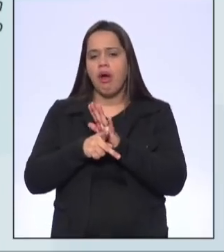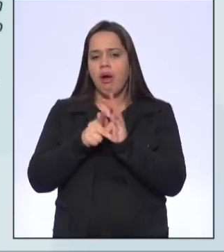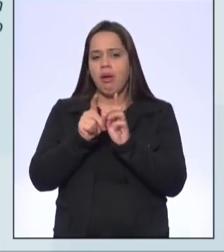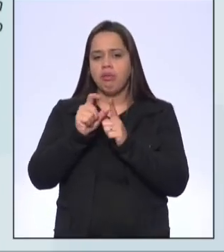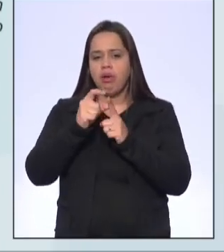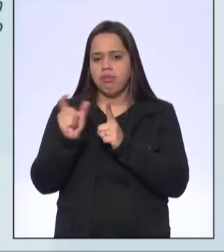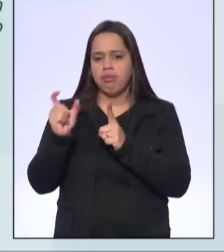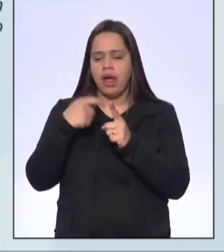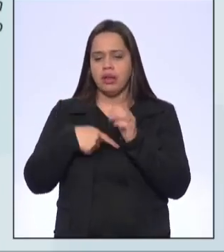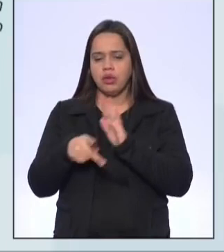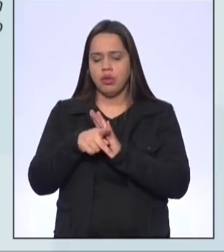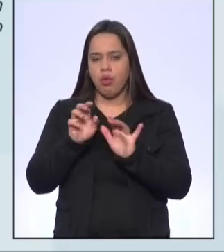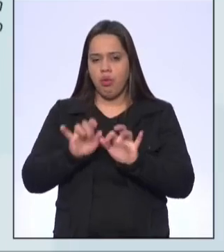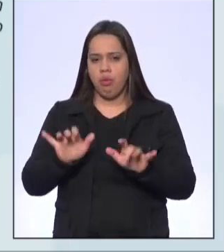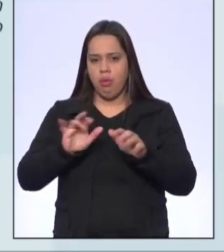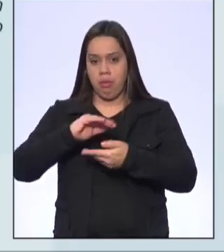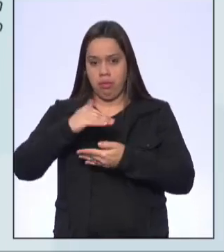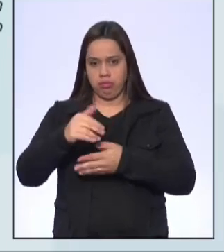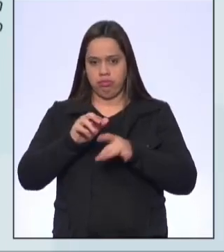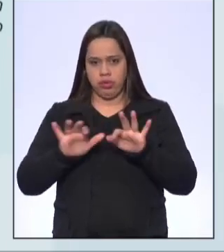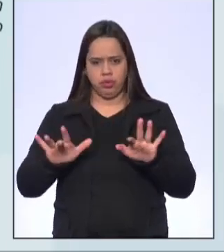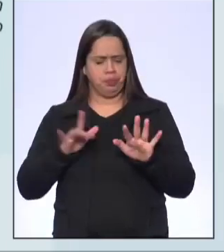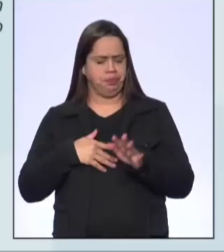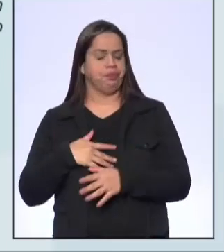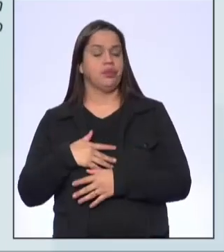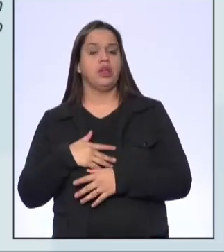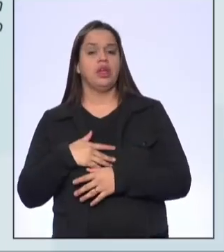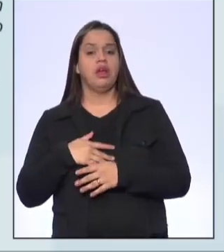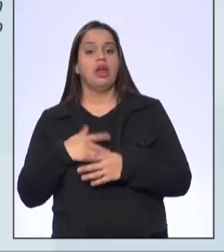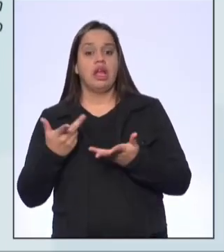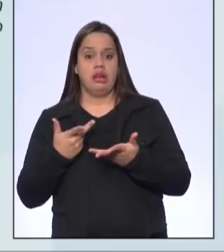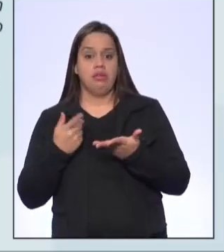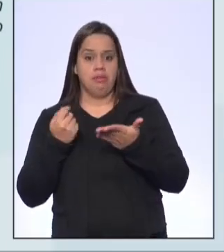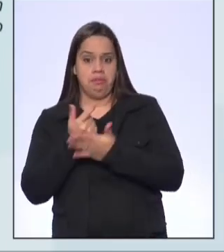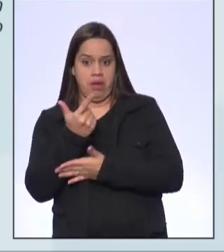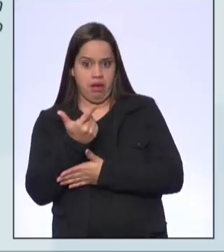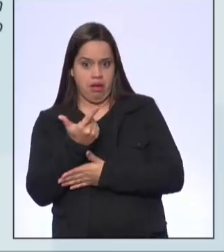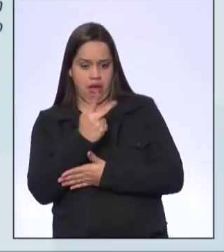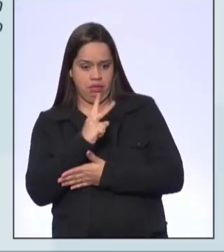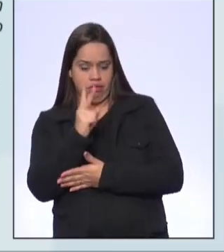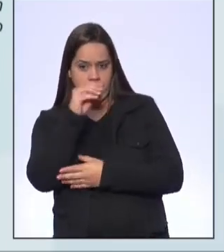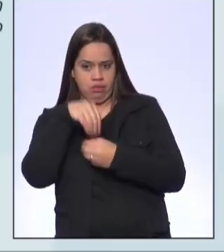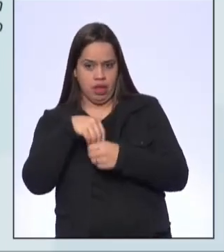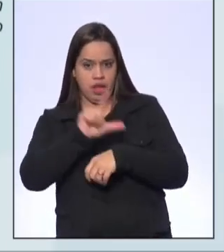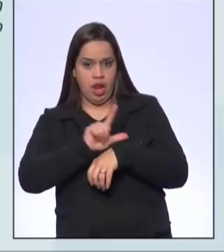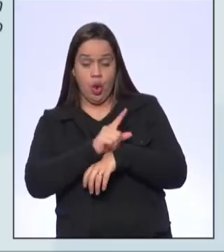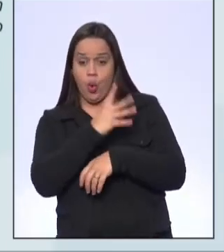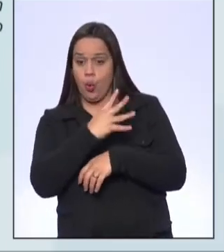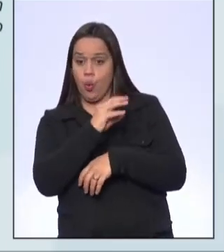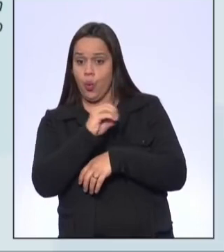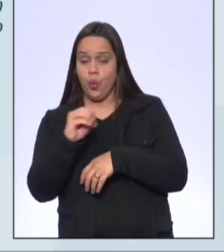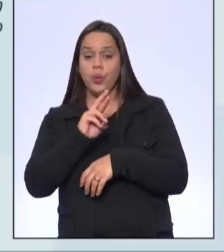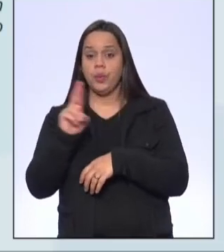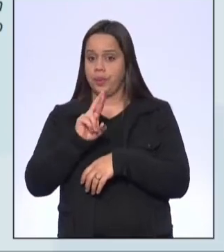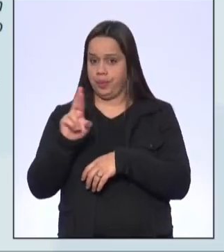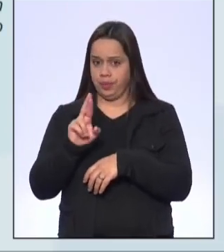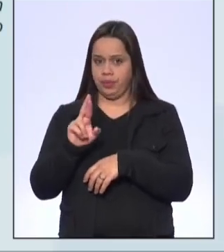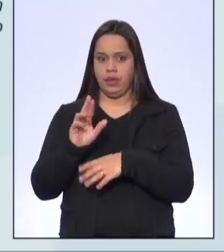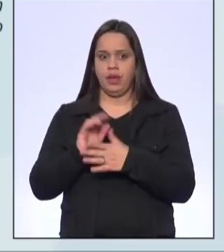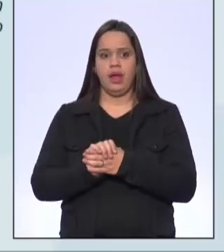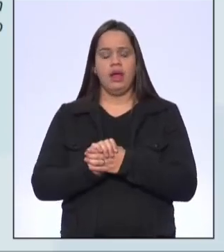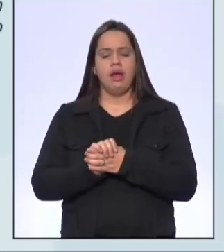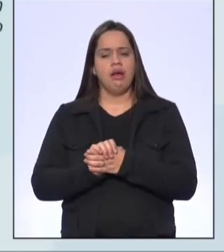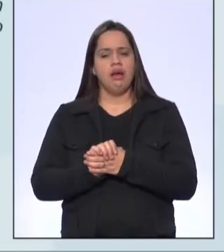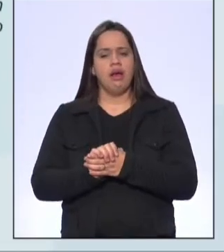gostaria de repor. O valor de sua despesa, no caso, nessa loja, foi de R$ 400. As condições